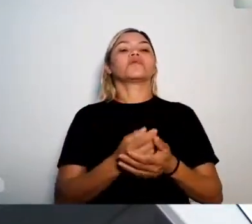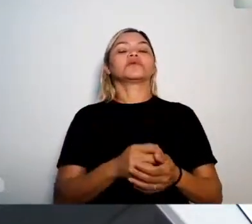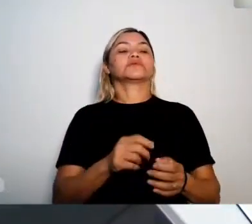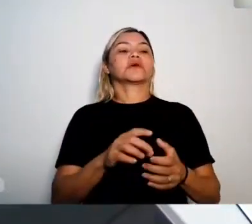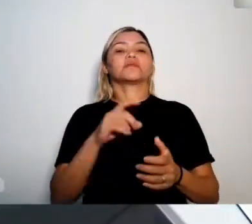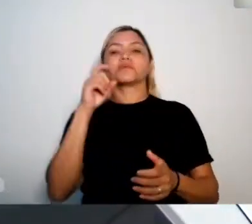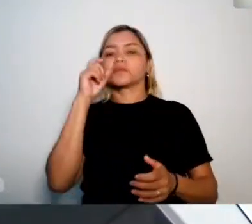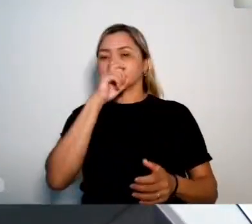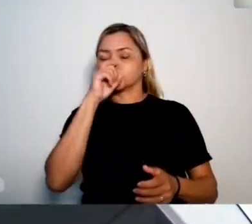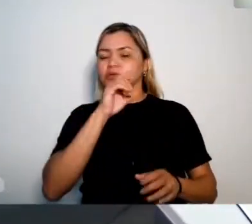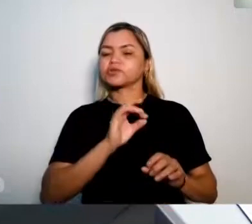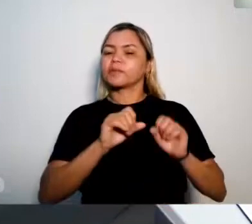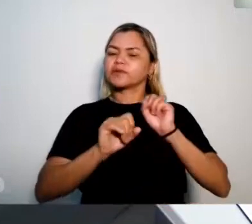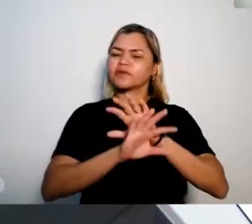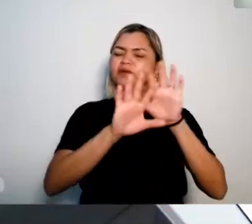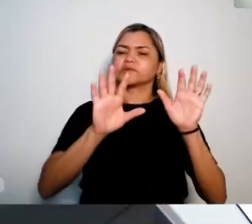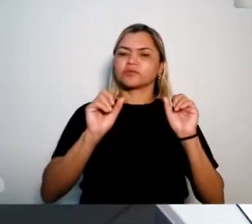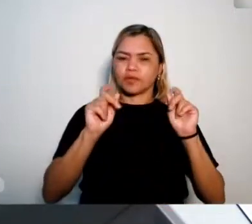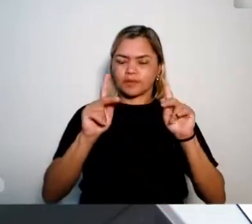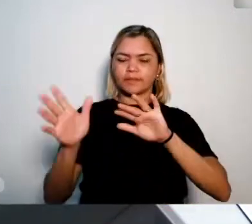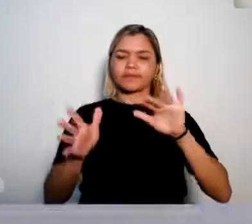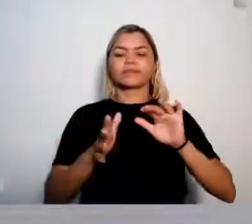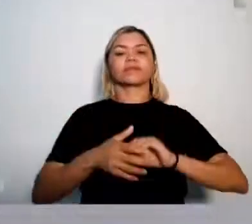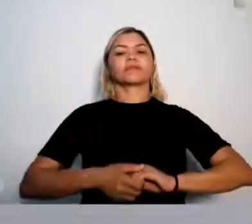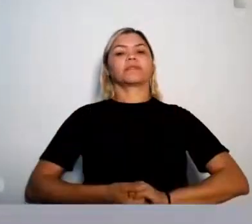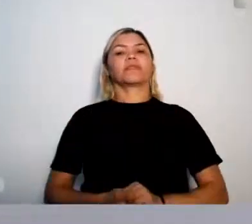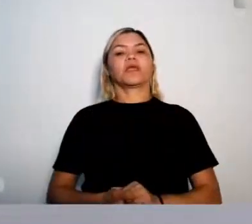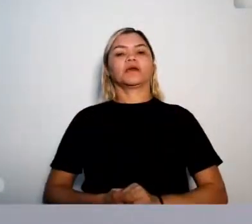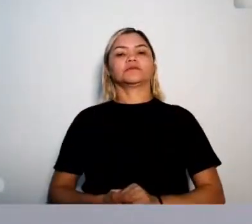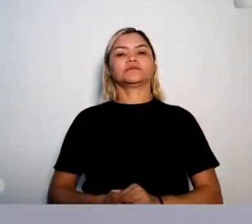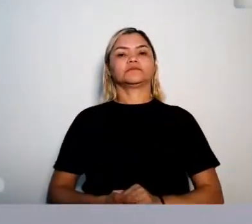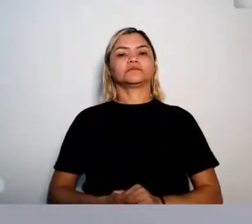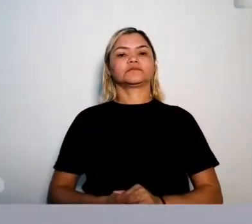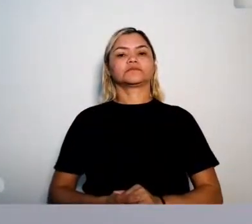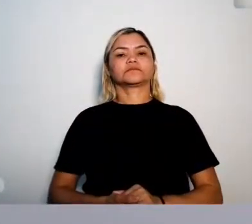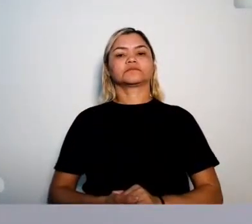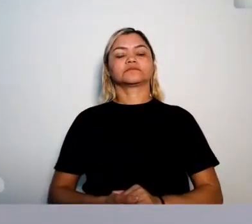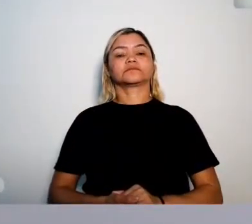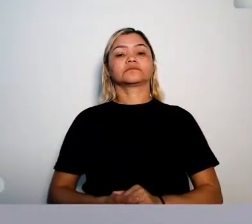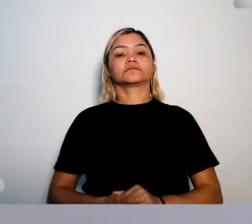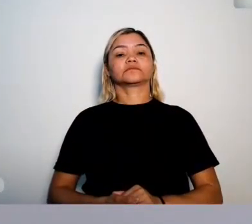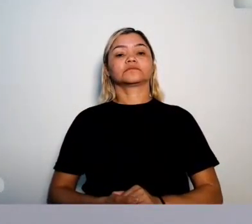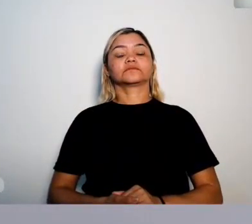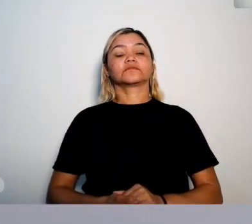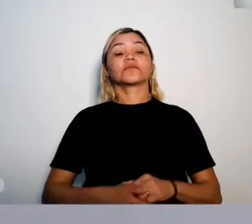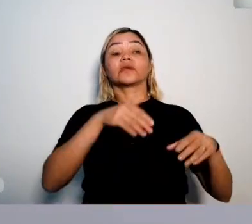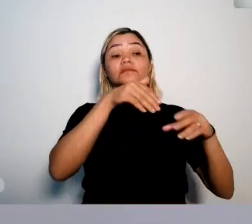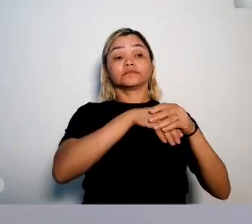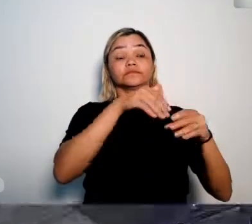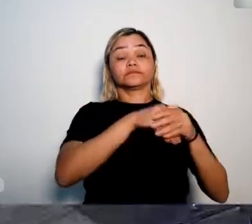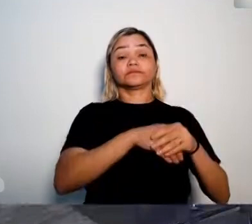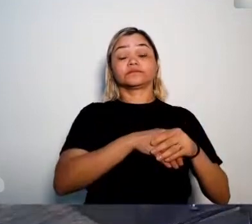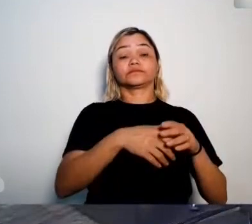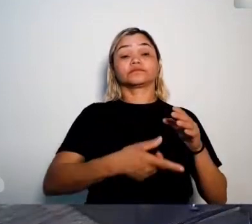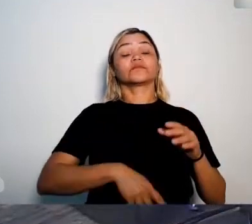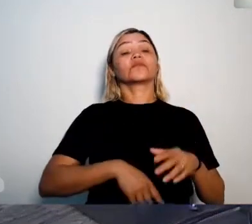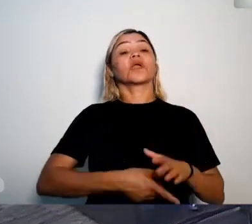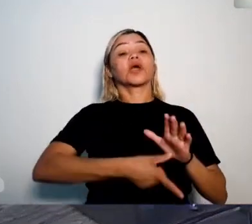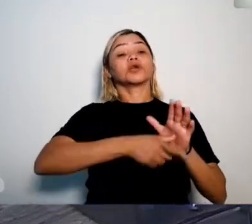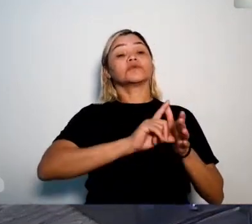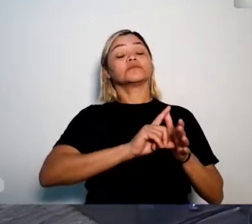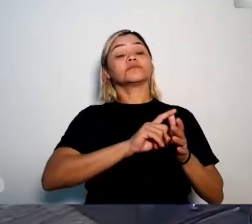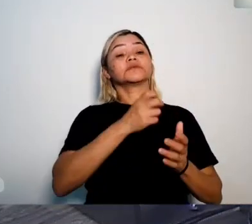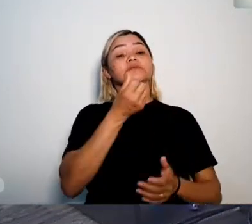só para esclarecer isso aí. Está em votação o pedido de adiamento do vereador Paulo Renato por